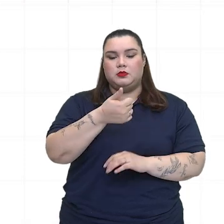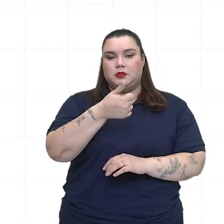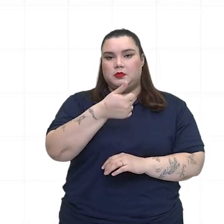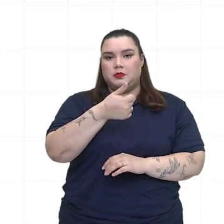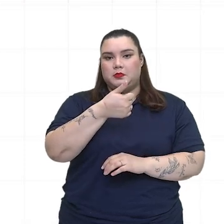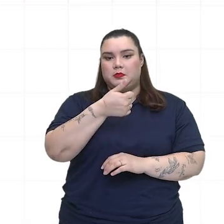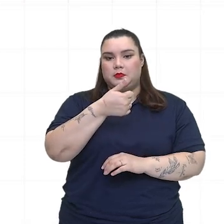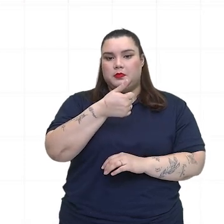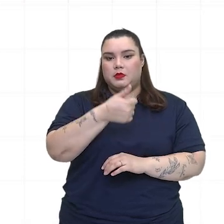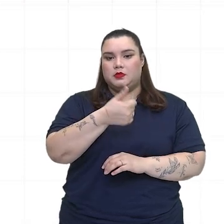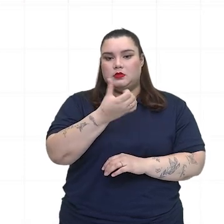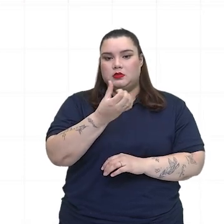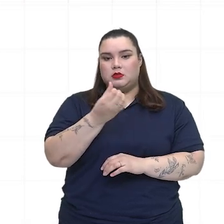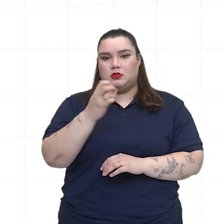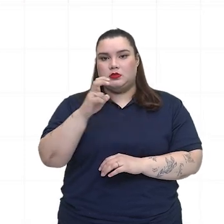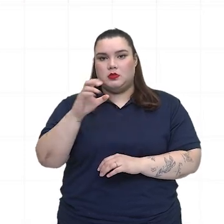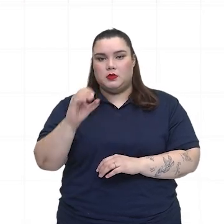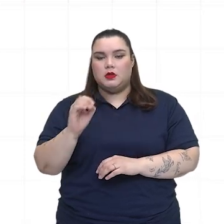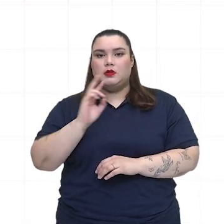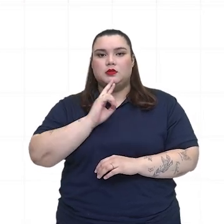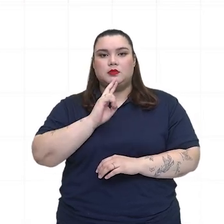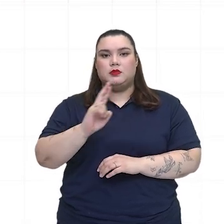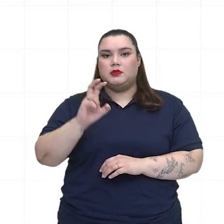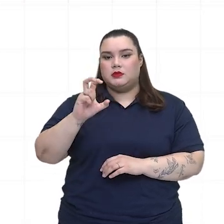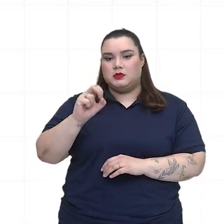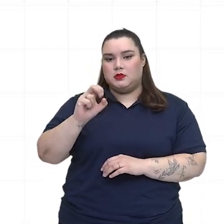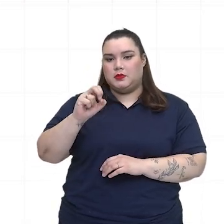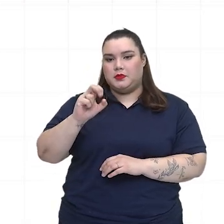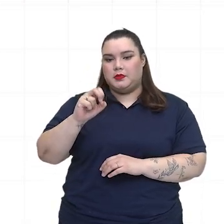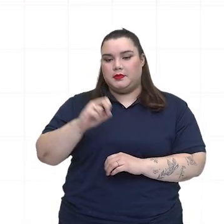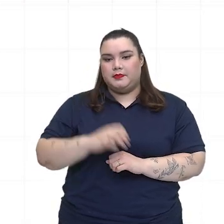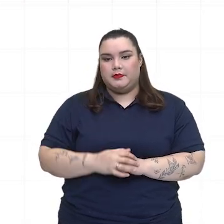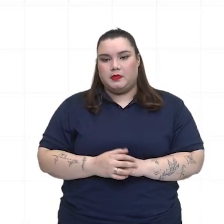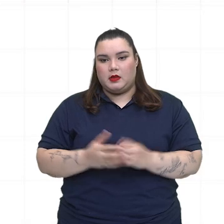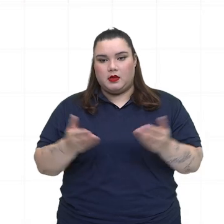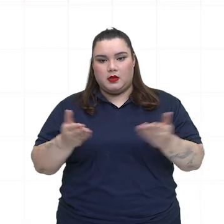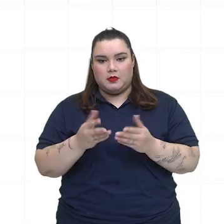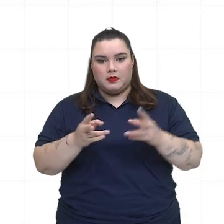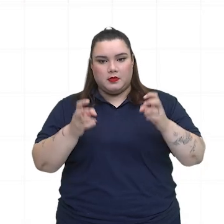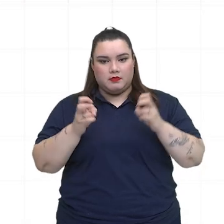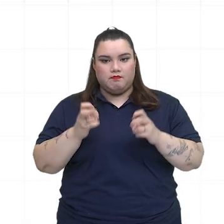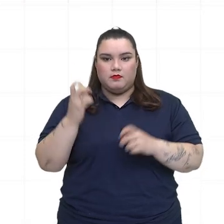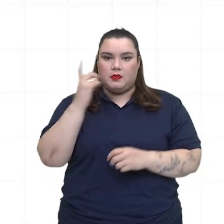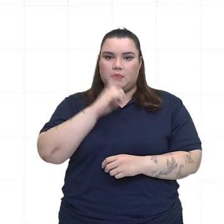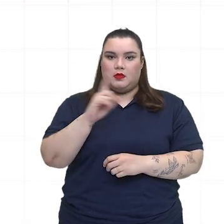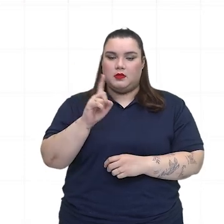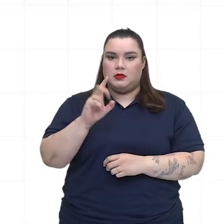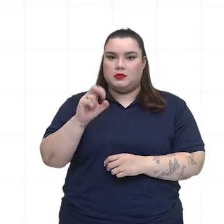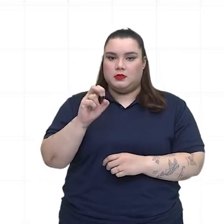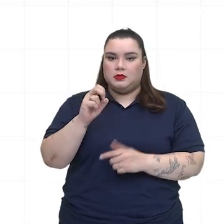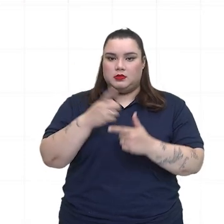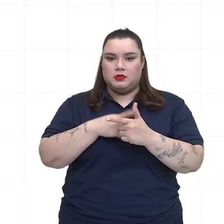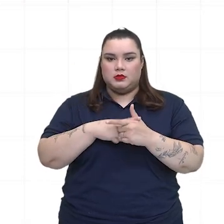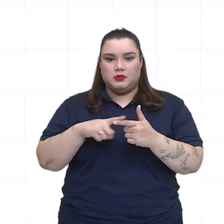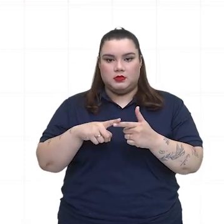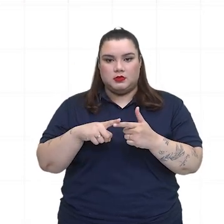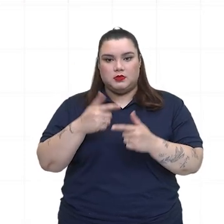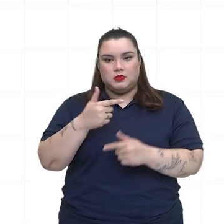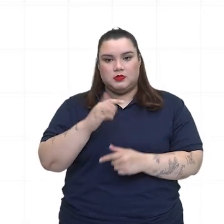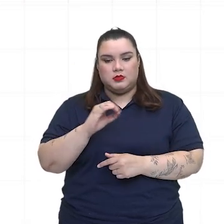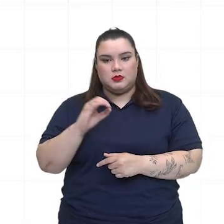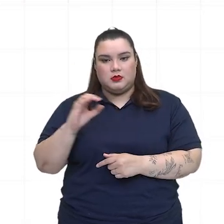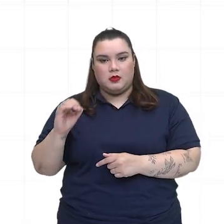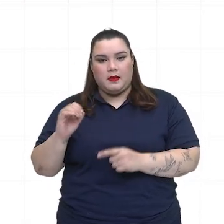1.650, falta 50. E agora, vejam que a gente não consegue dividir 50 por